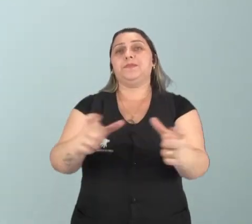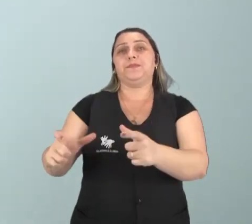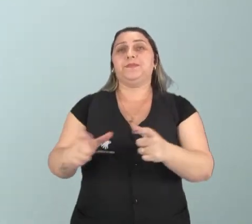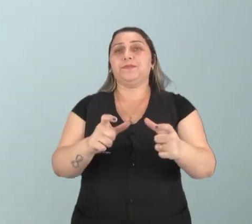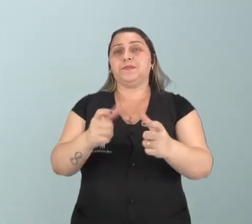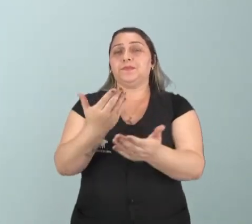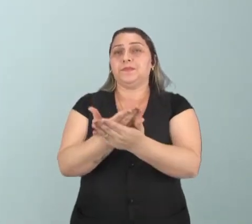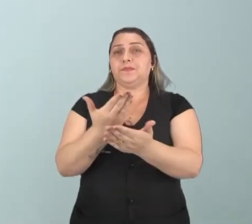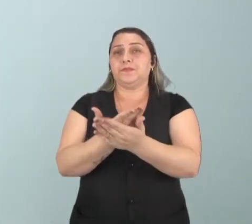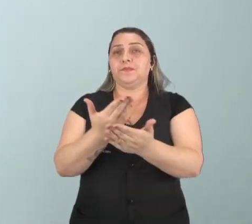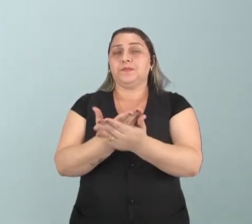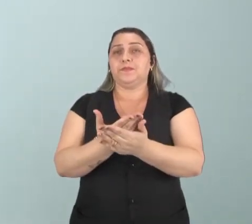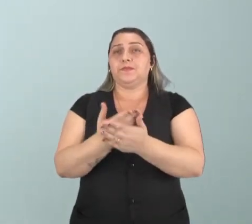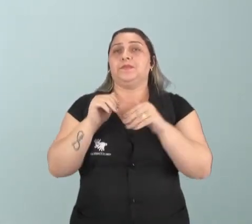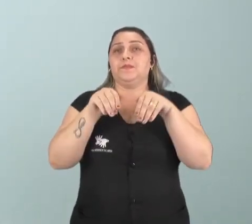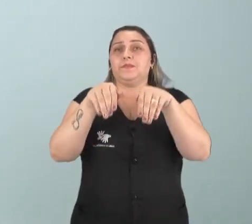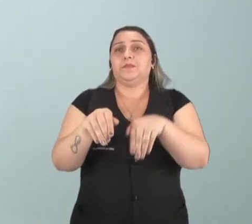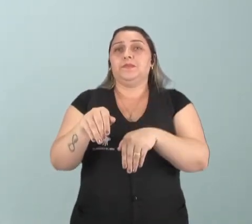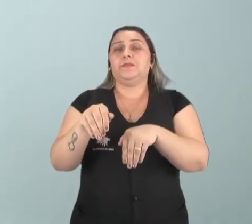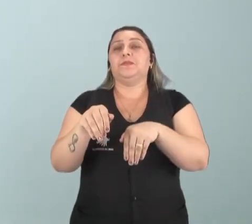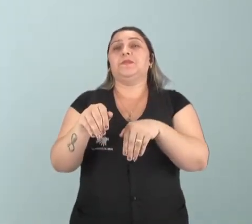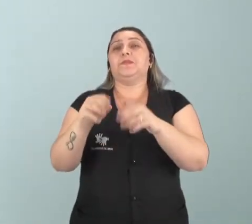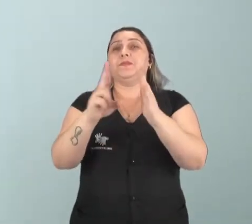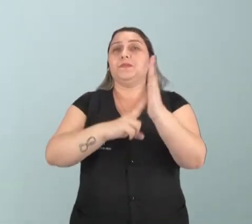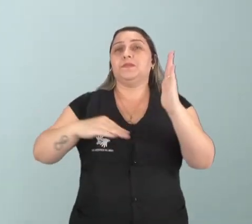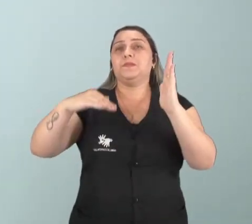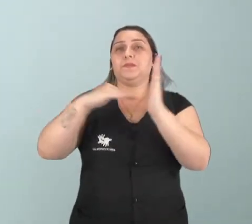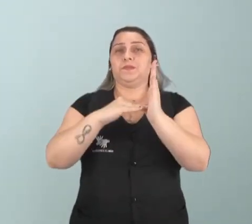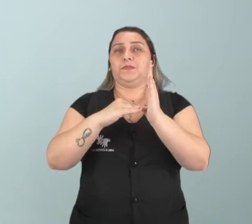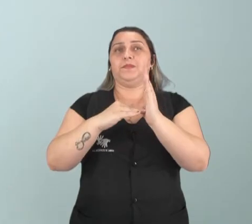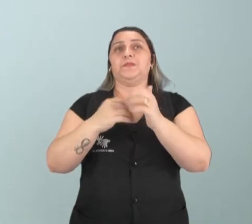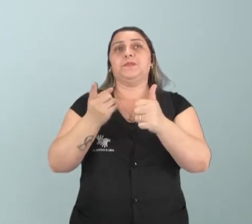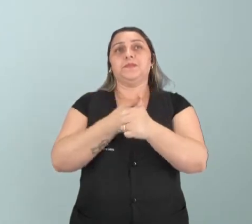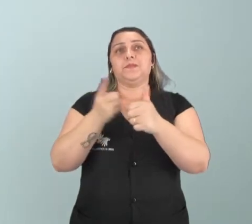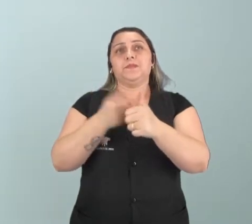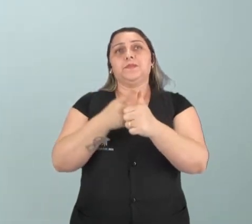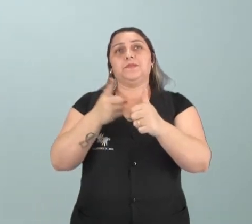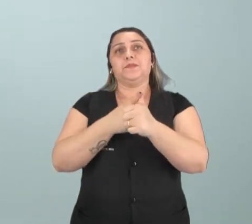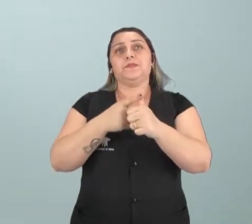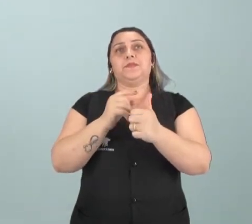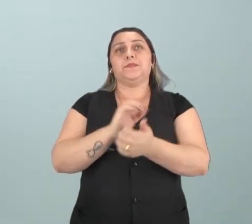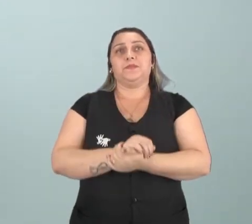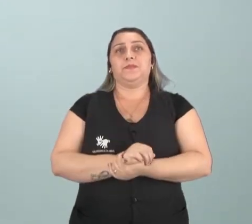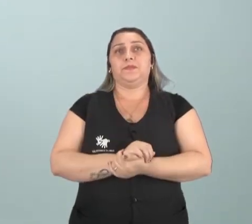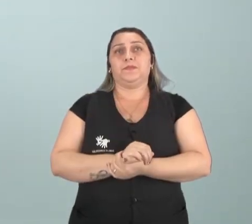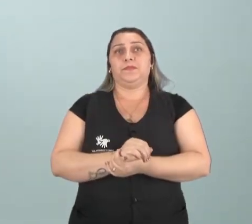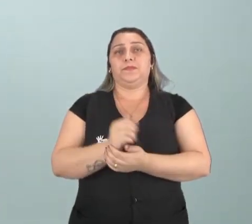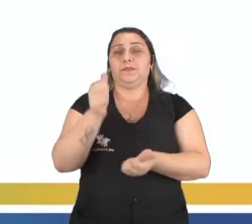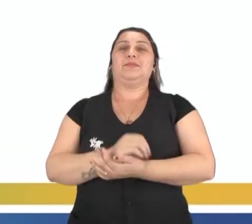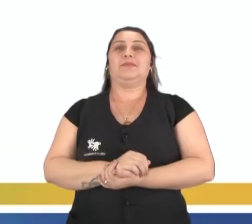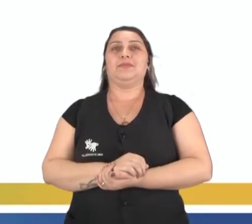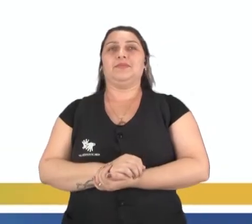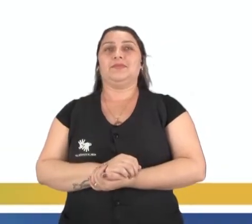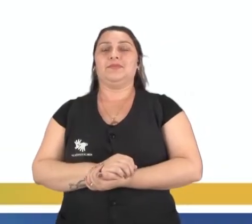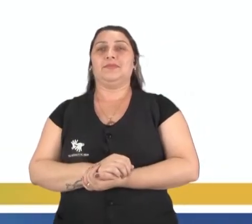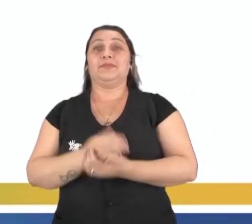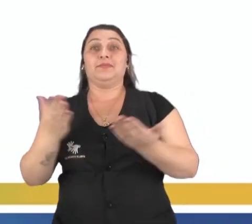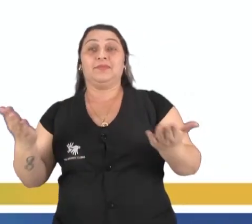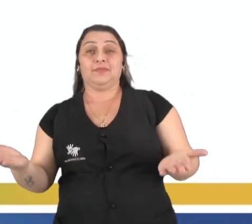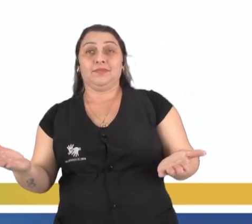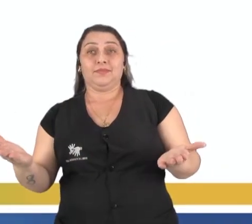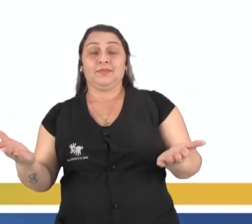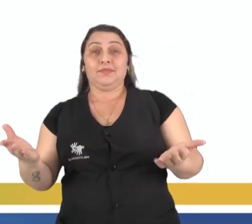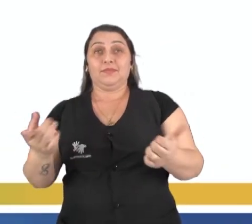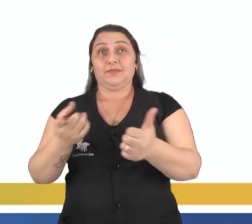que nós estudamos, Austrália e Nova Zelândia. Então a primeira questão que nós temos para você analisar é, vamos então